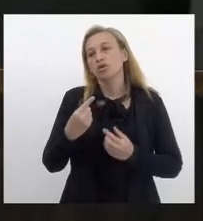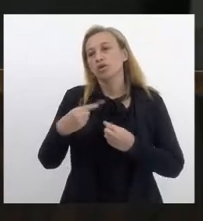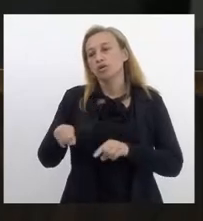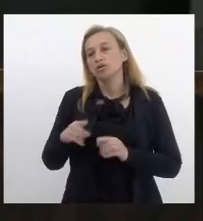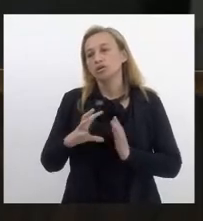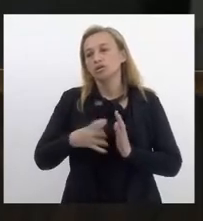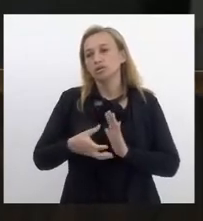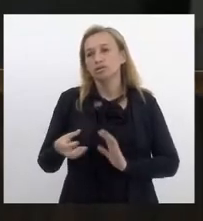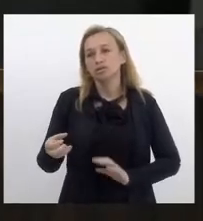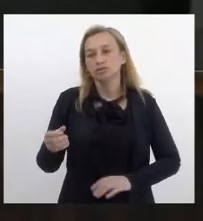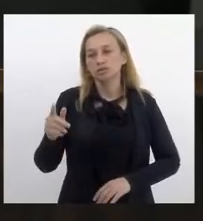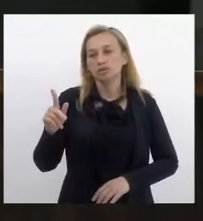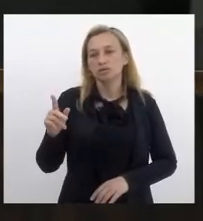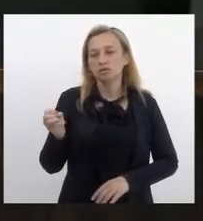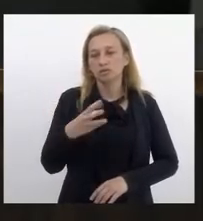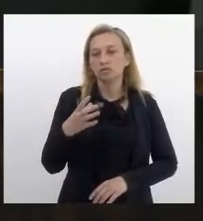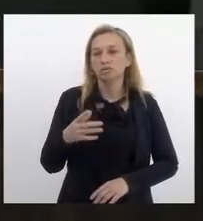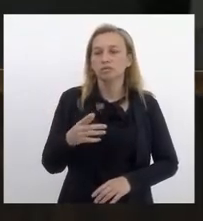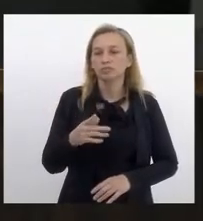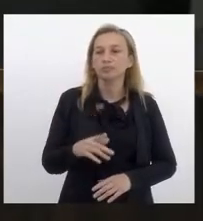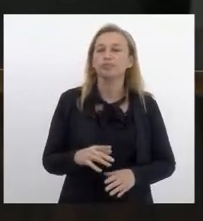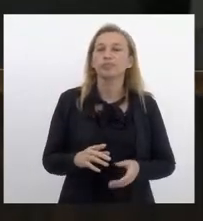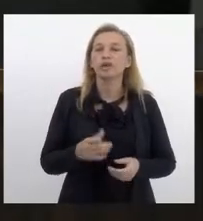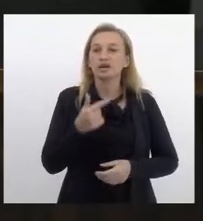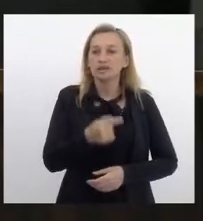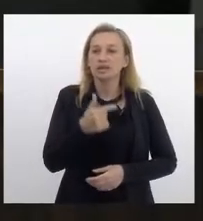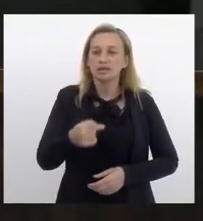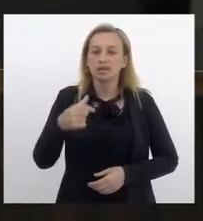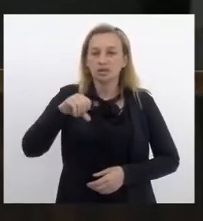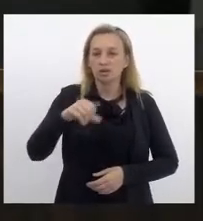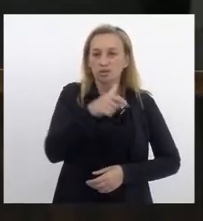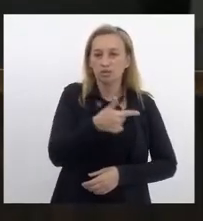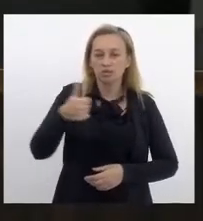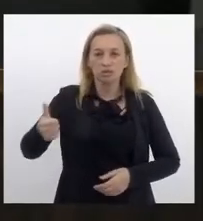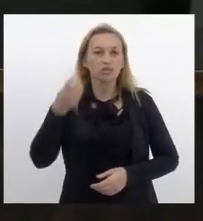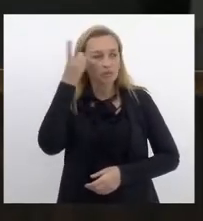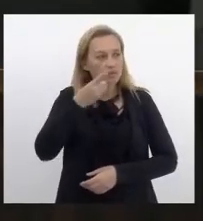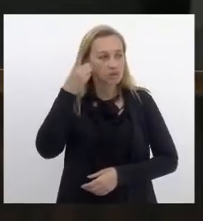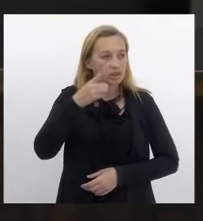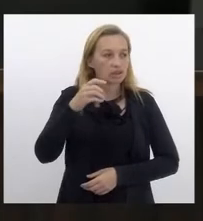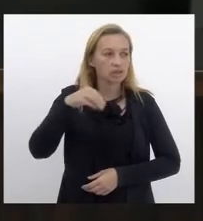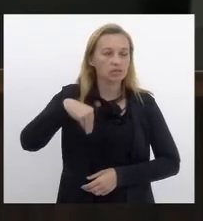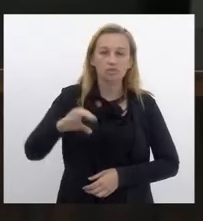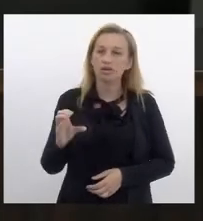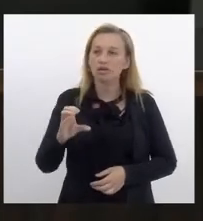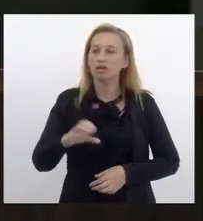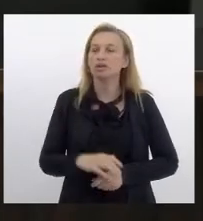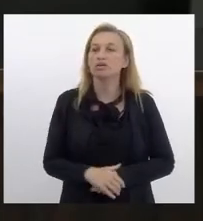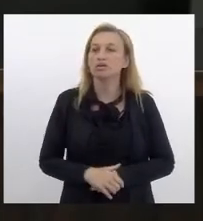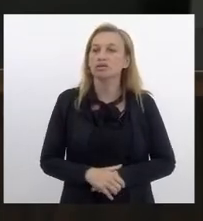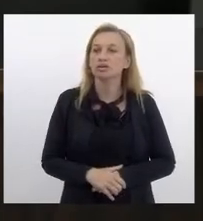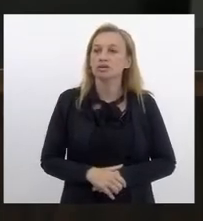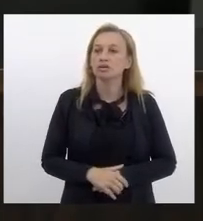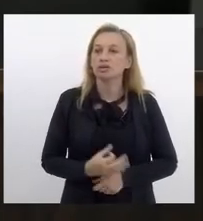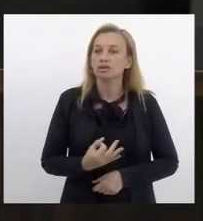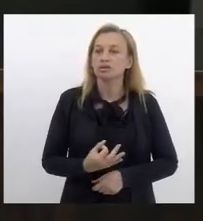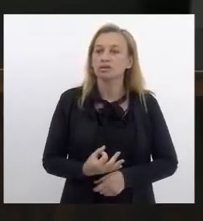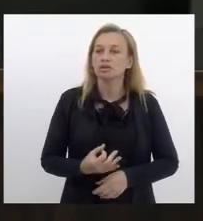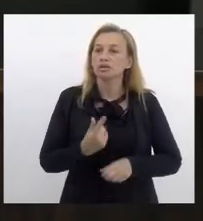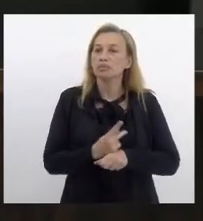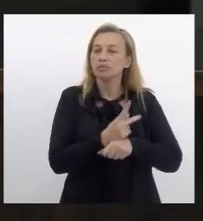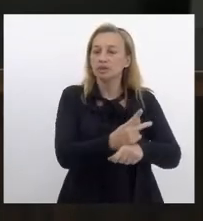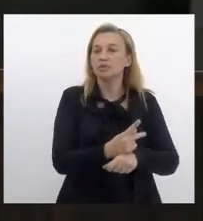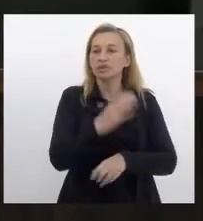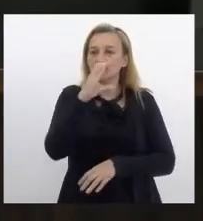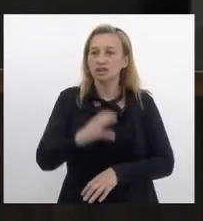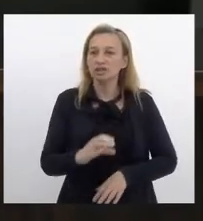novo. Projeto de resolução 779-2021, de autoria do deputado Carlos Mink, concede prêmio